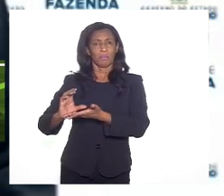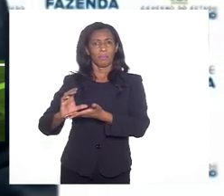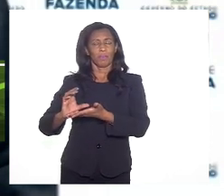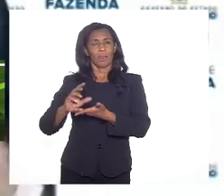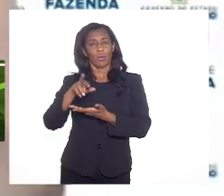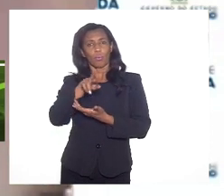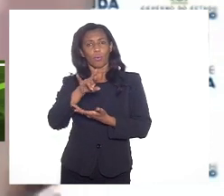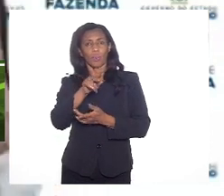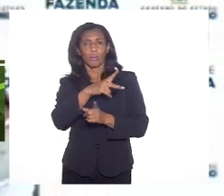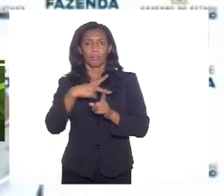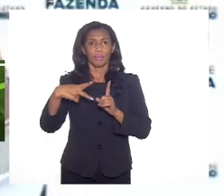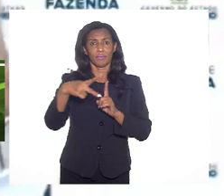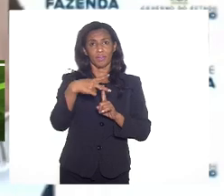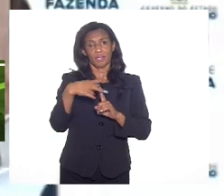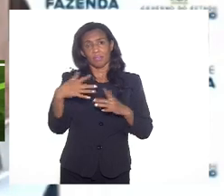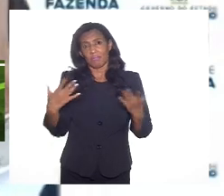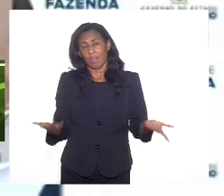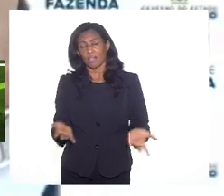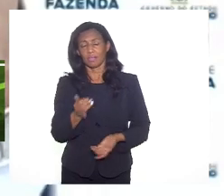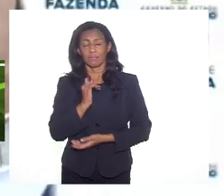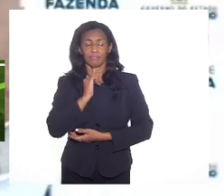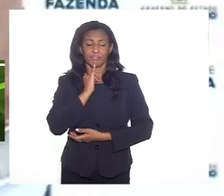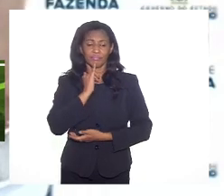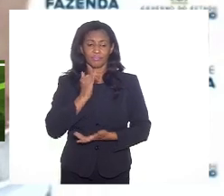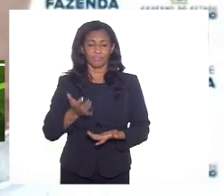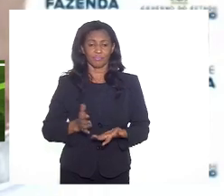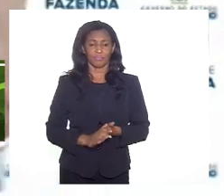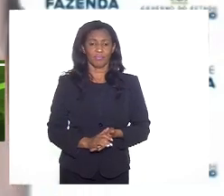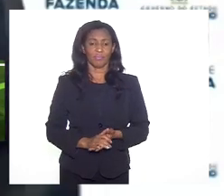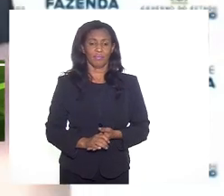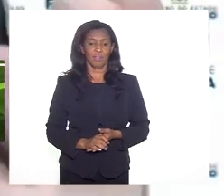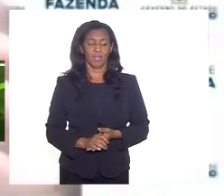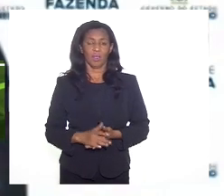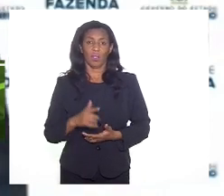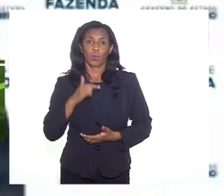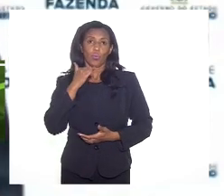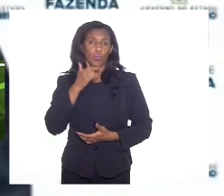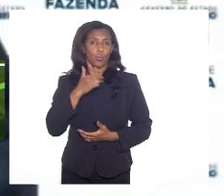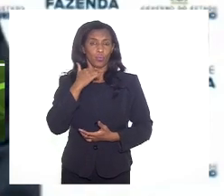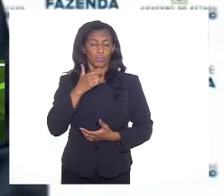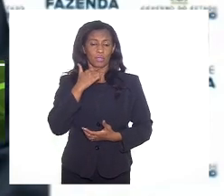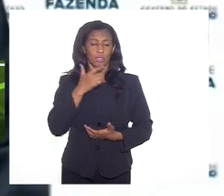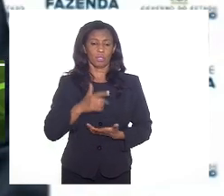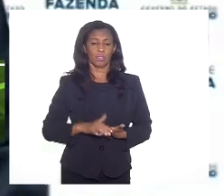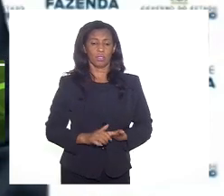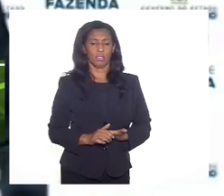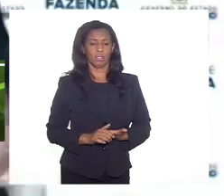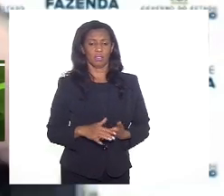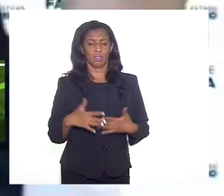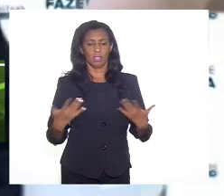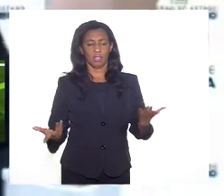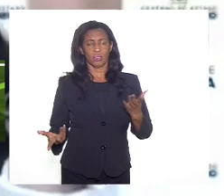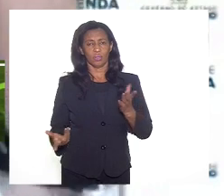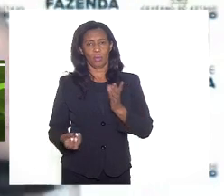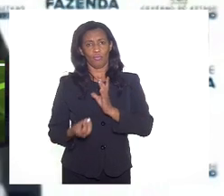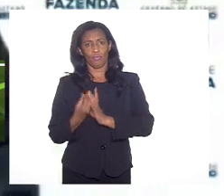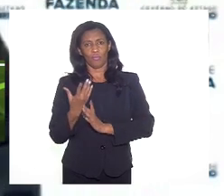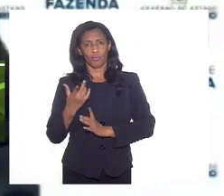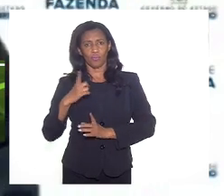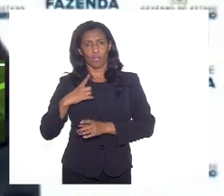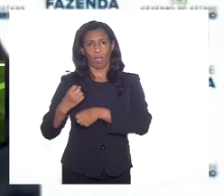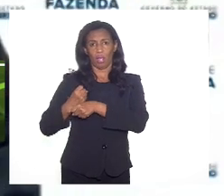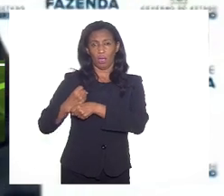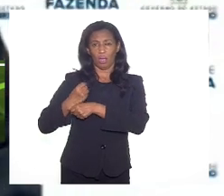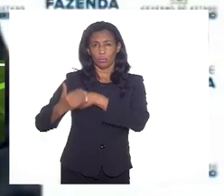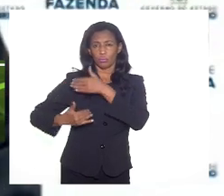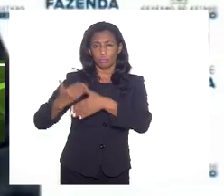Previdência. Mas, infelizmente, a gente não conseguiu, e isso é fruto de anos e